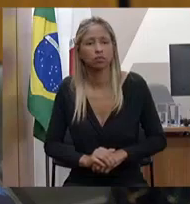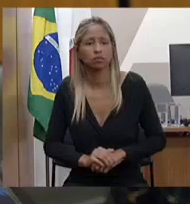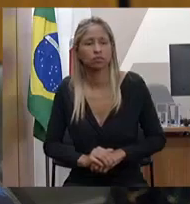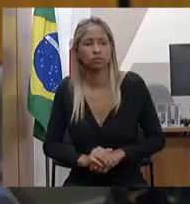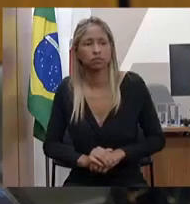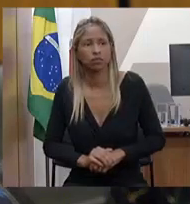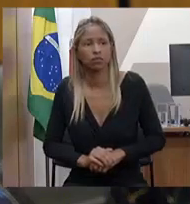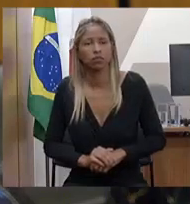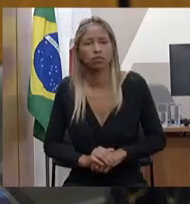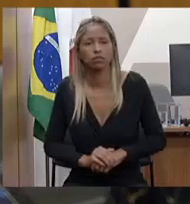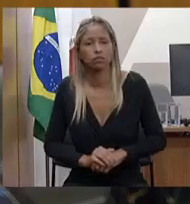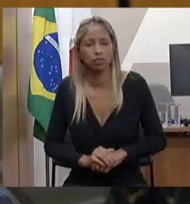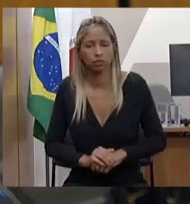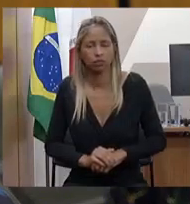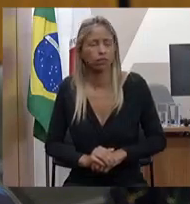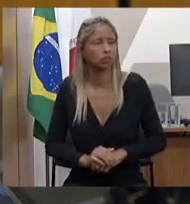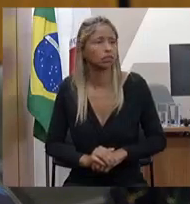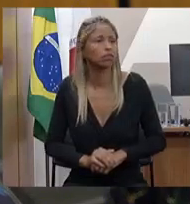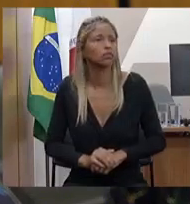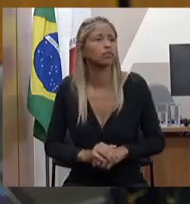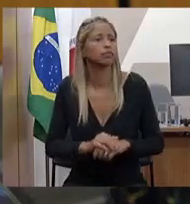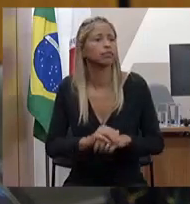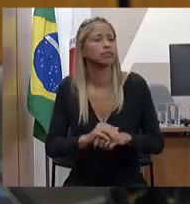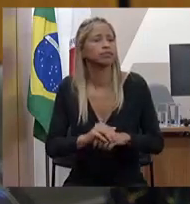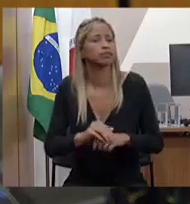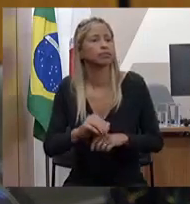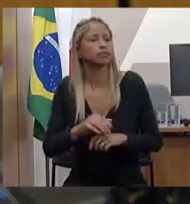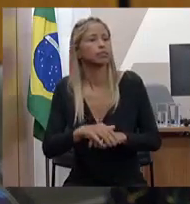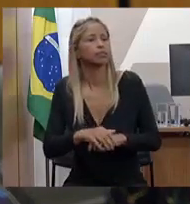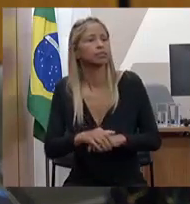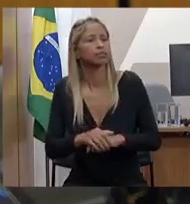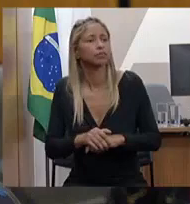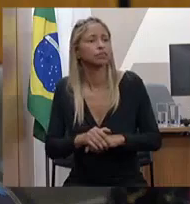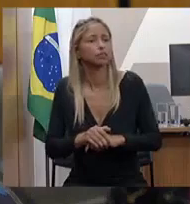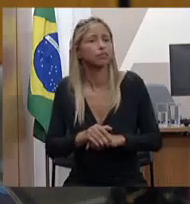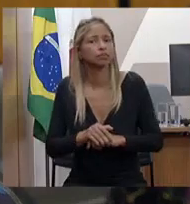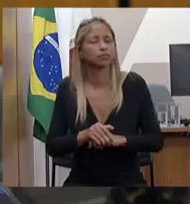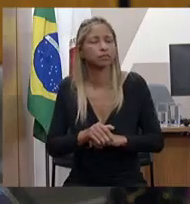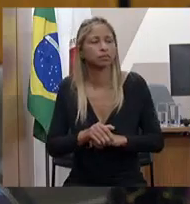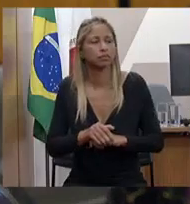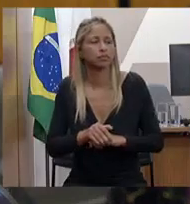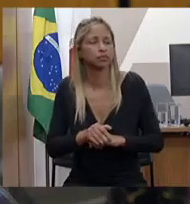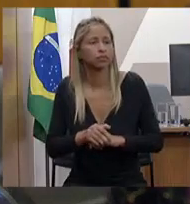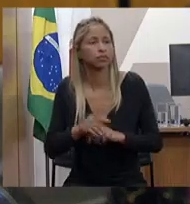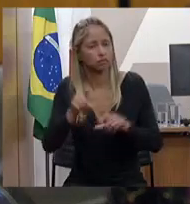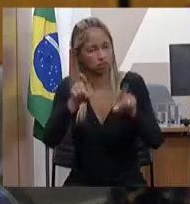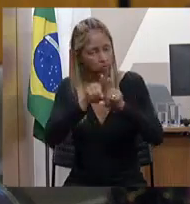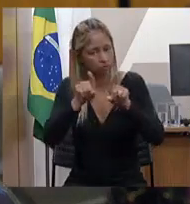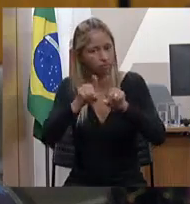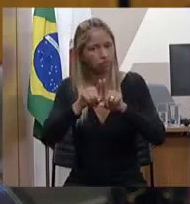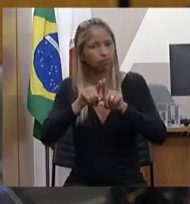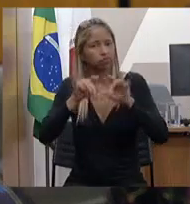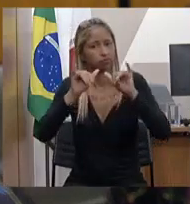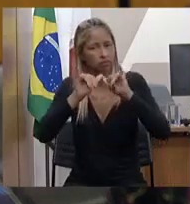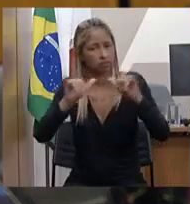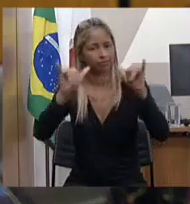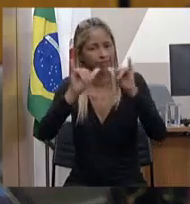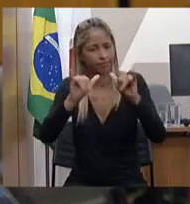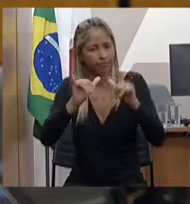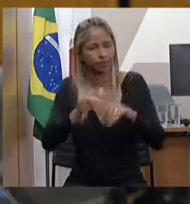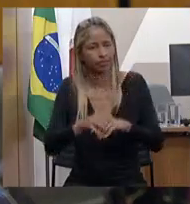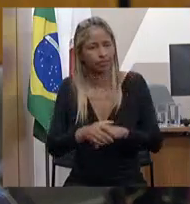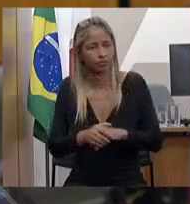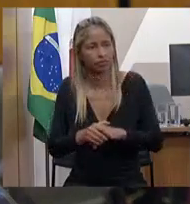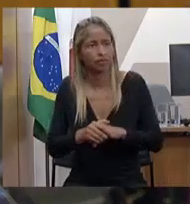as impressões dela a respeito do trabalho na polícia e eu não podia deixar de me manifestar também porque eu sou